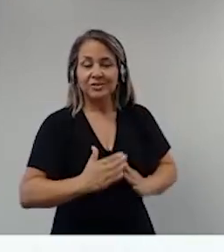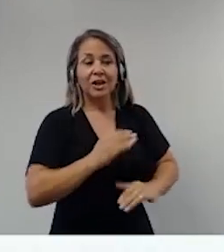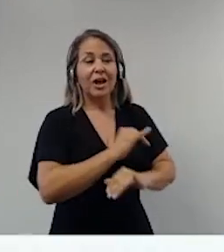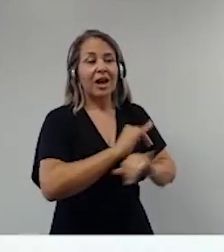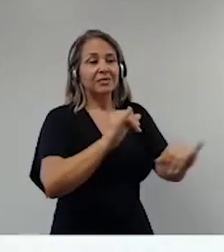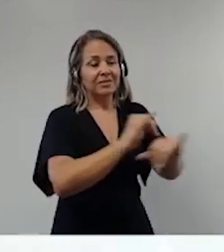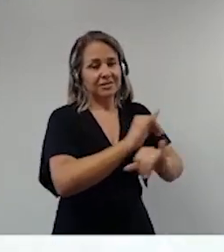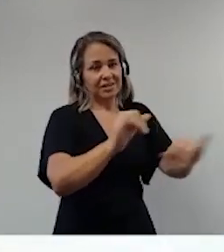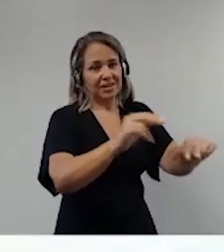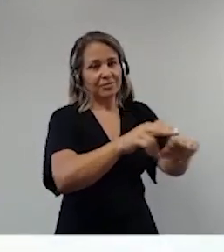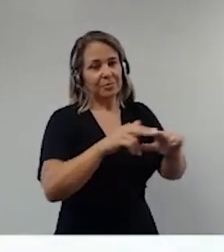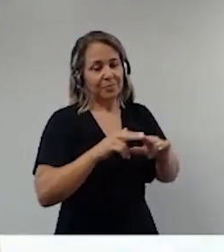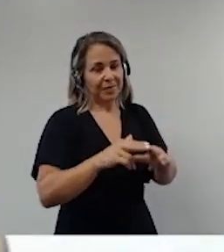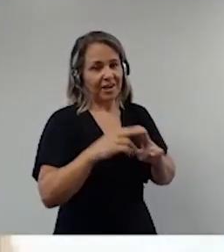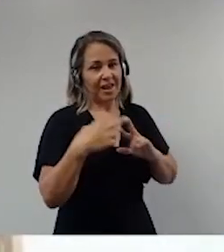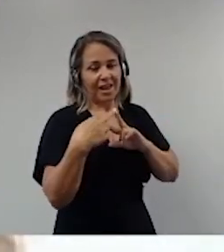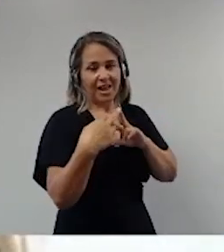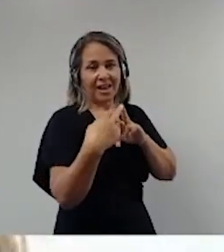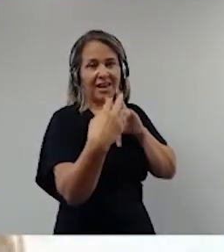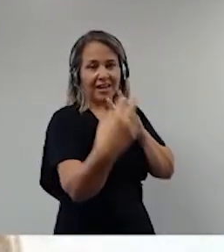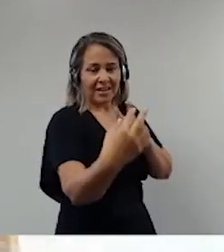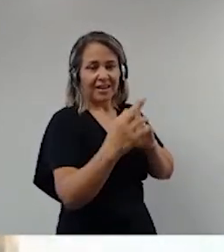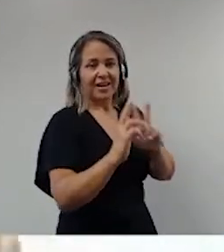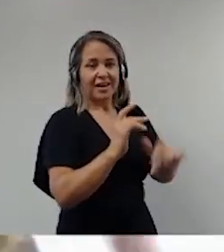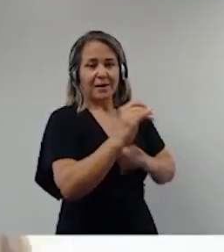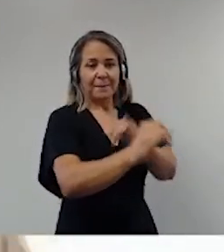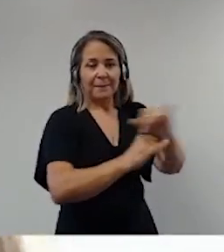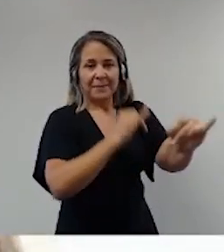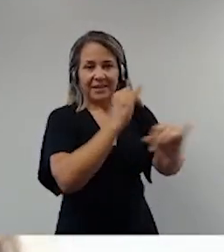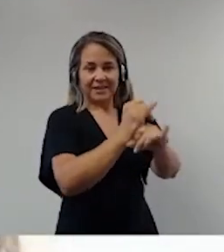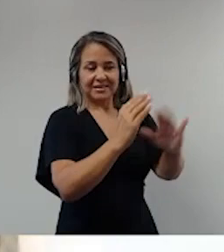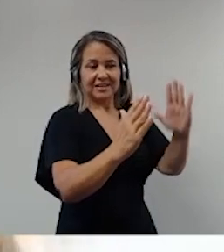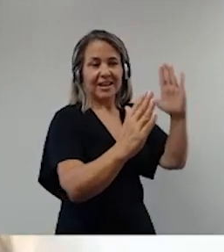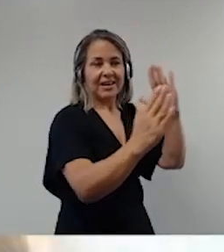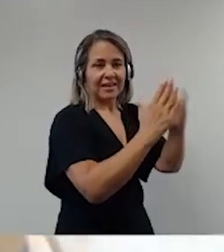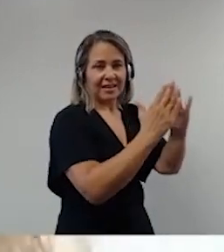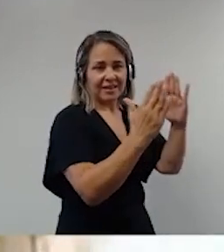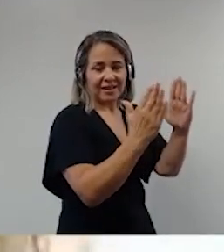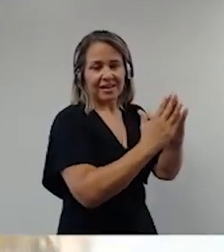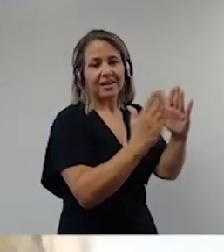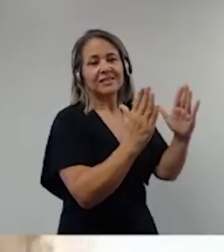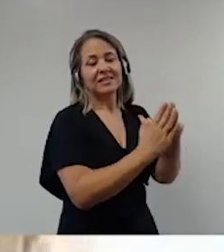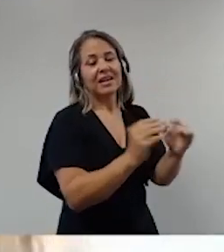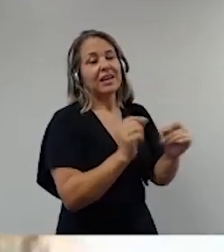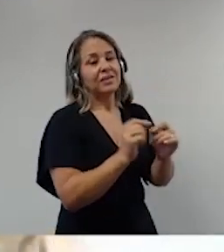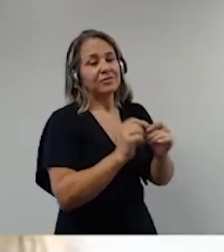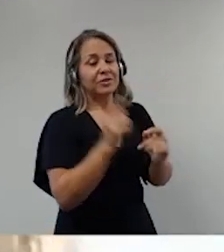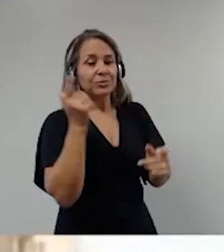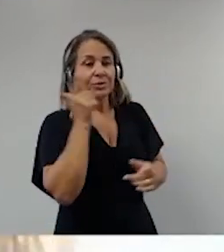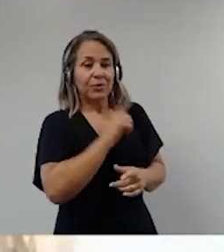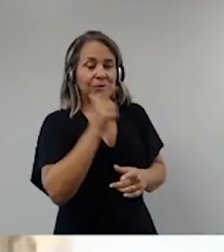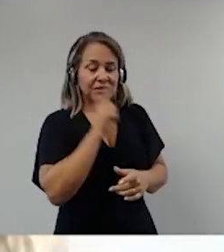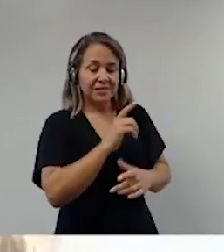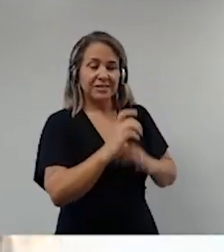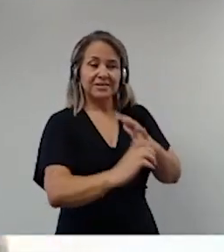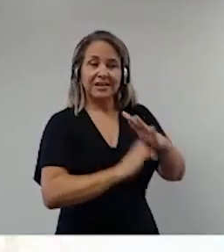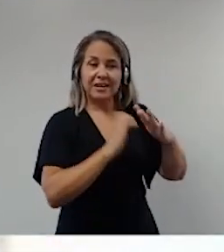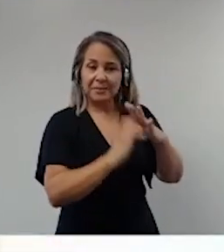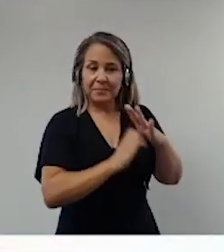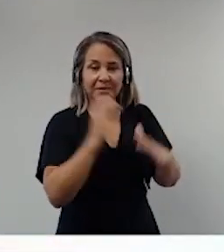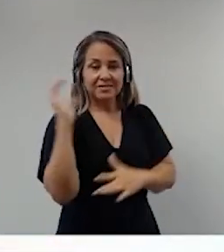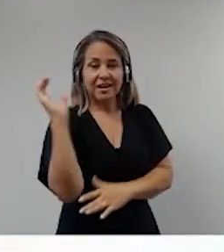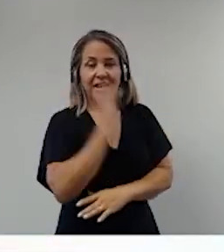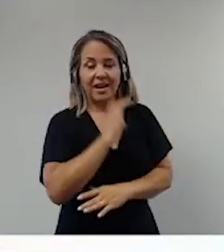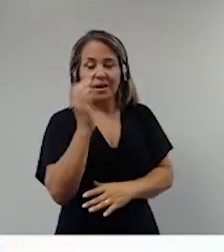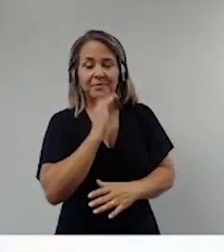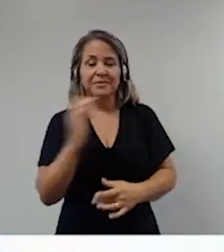nossos produtos através da rede deles, através da casa deles, e isso fez com que a empresa, sim, conseguisse